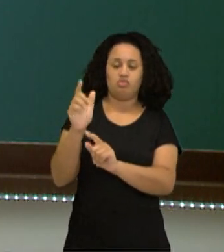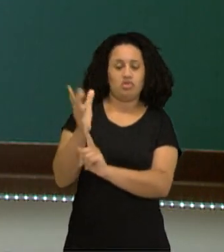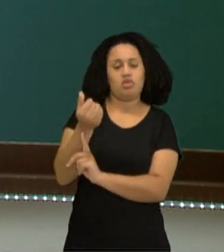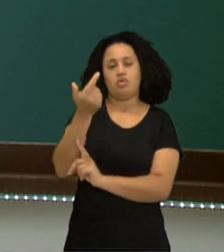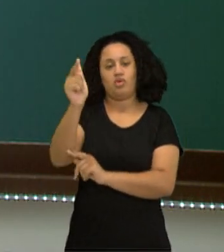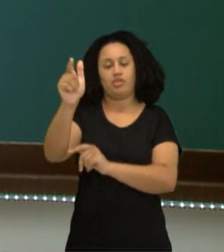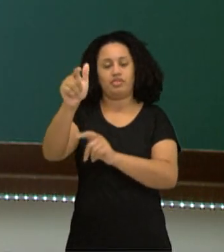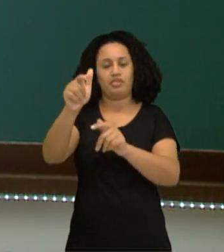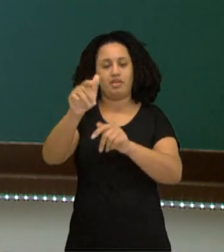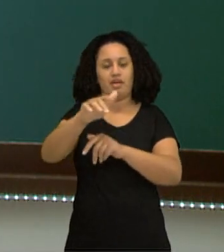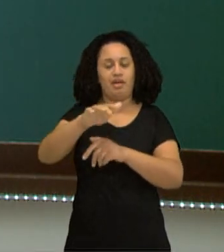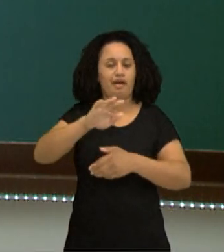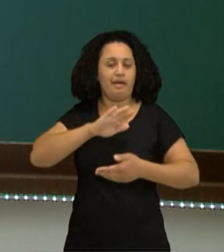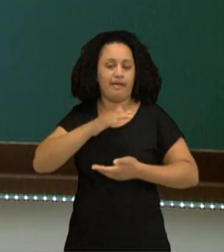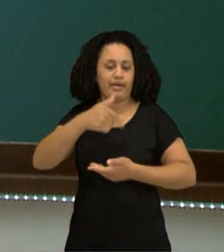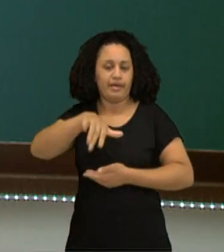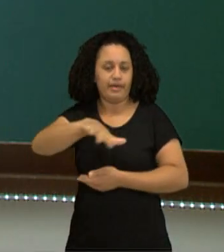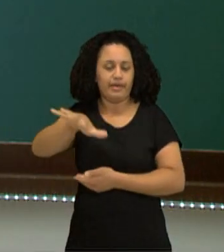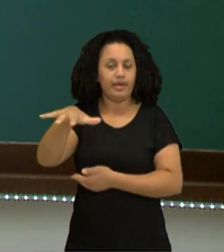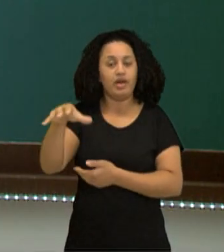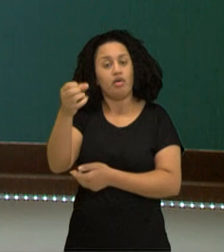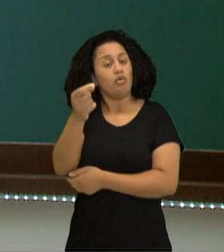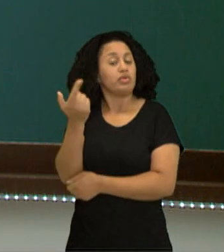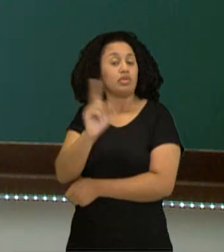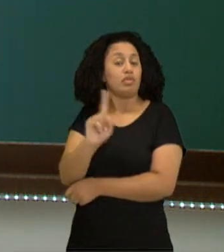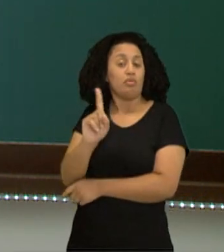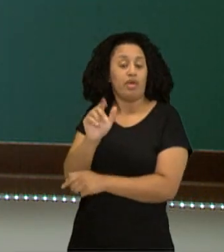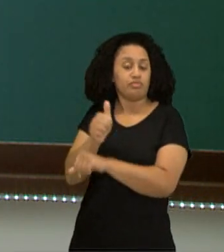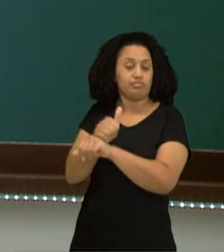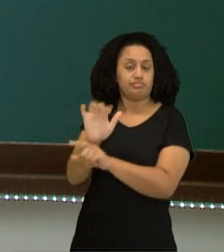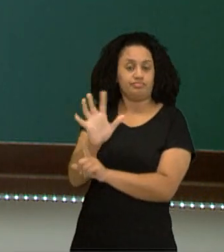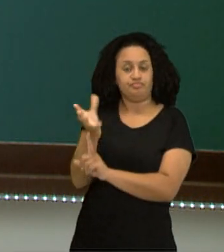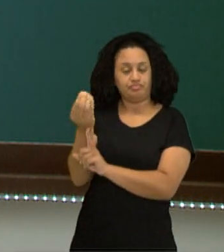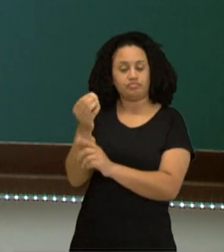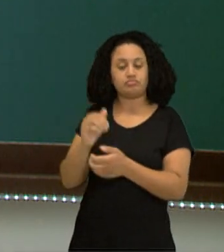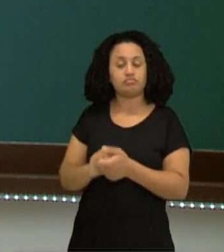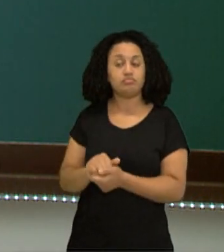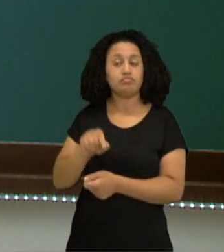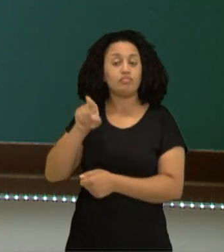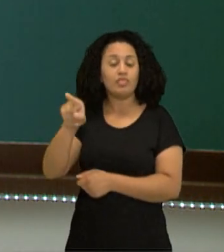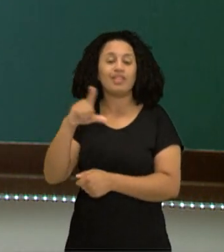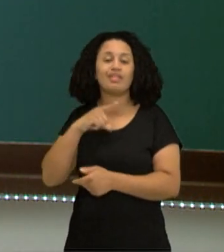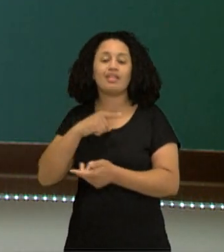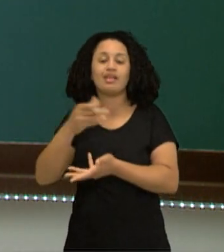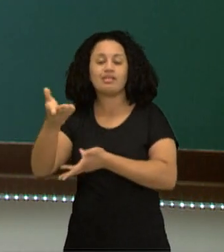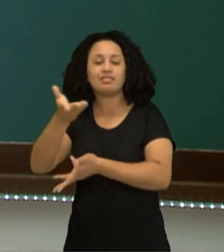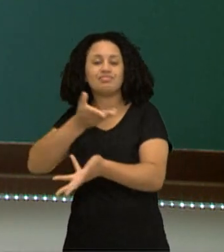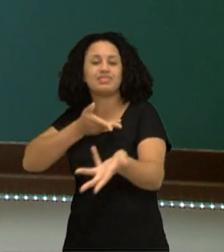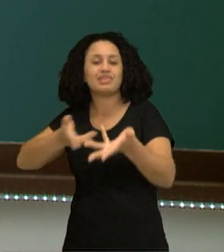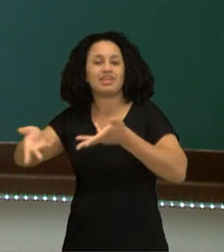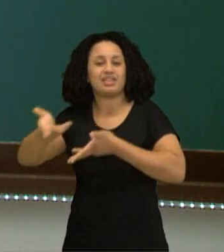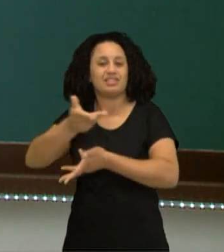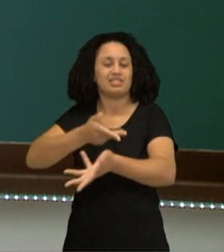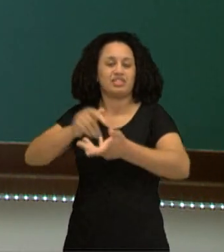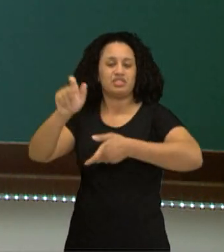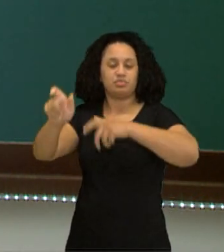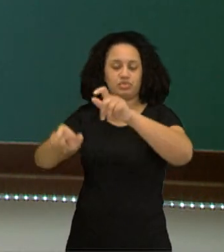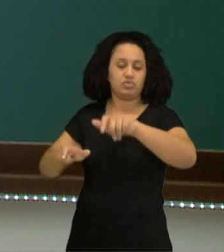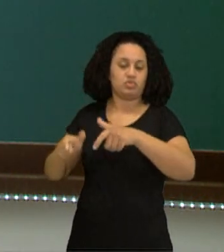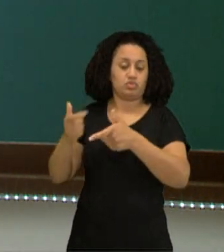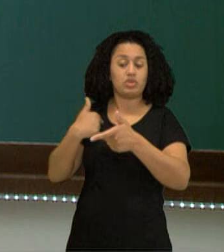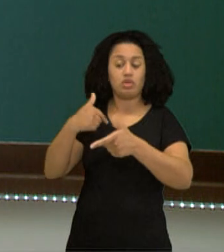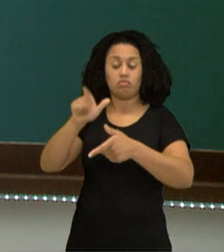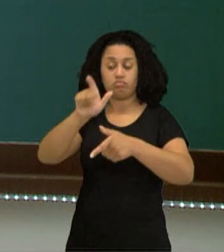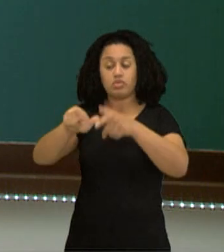uma pessoa que não seja artista também. No happening, vai haver a interação do público. O público, ele